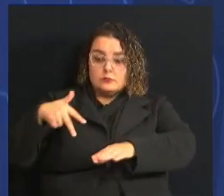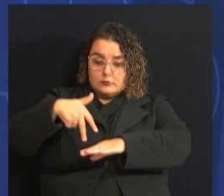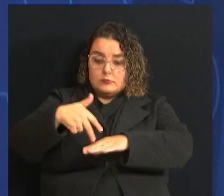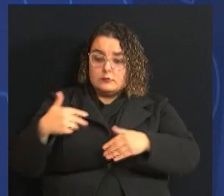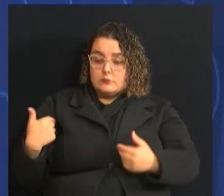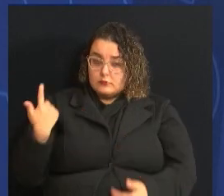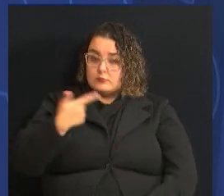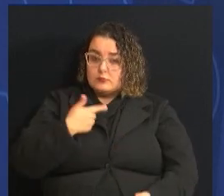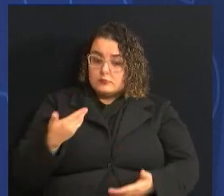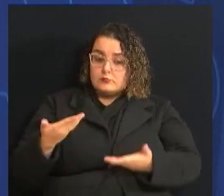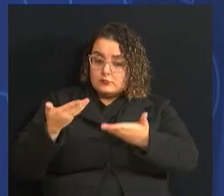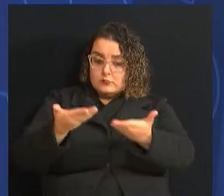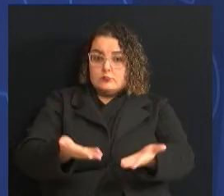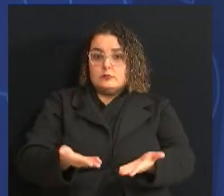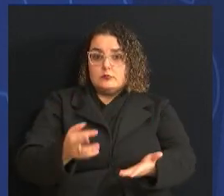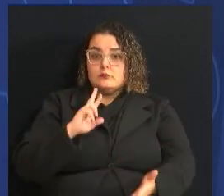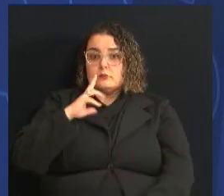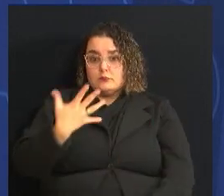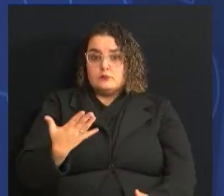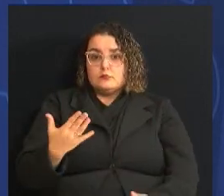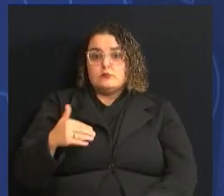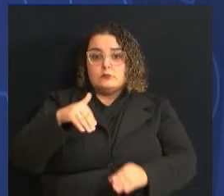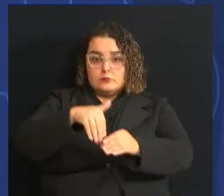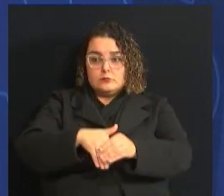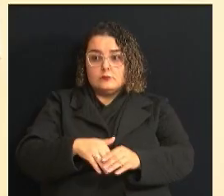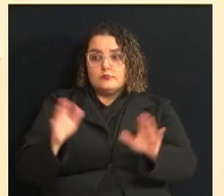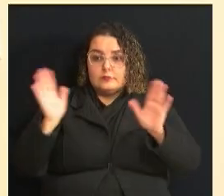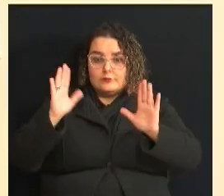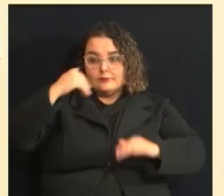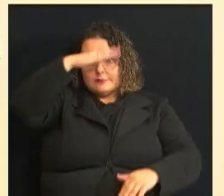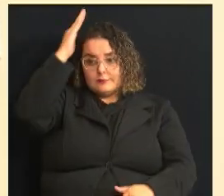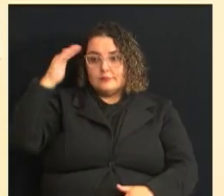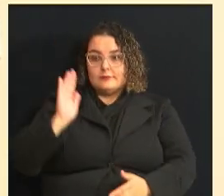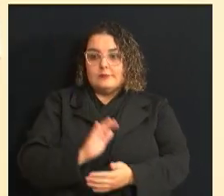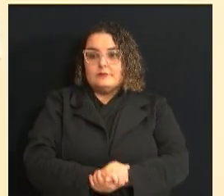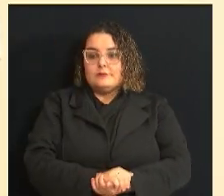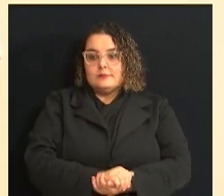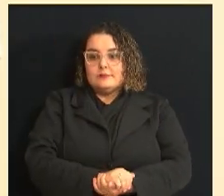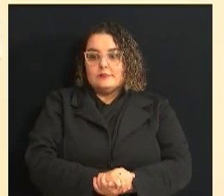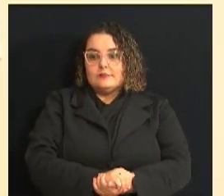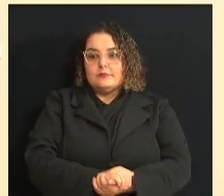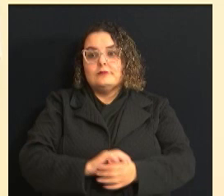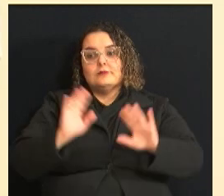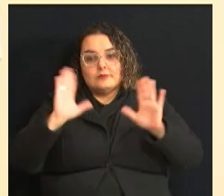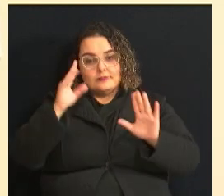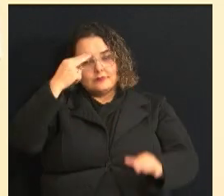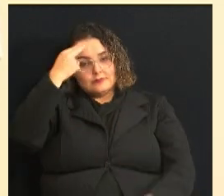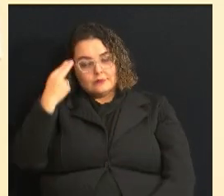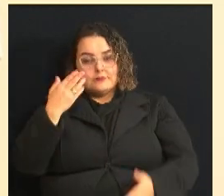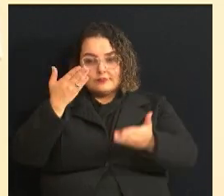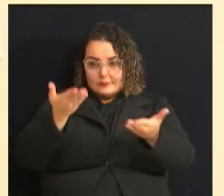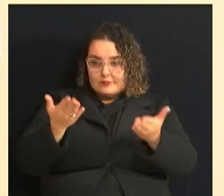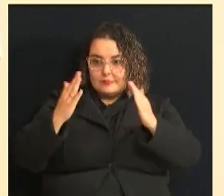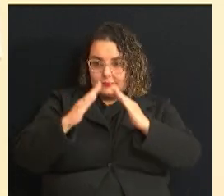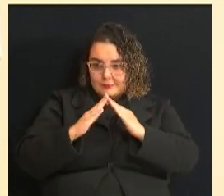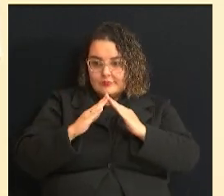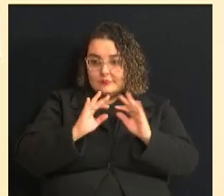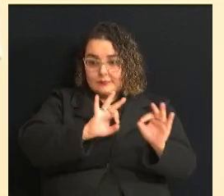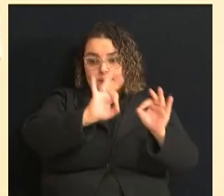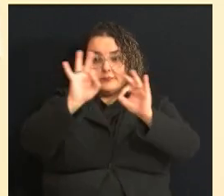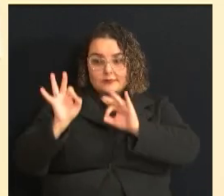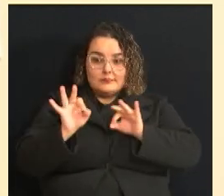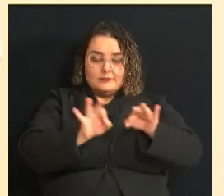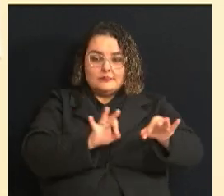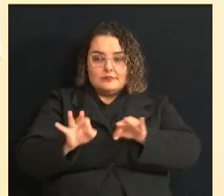o resultado das votações. Olá, Mari! Olá, Gabriel. Olá para você aí de casa que acompanha a programação da